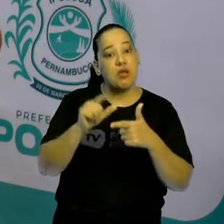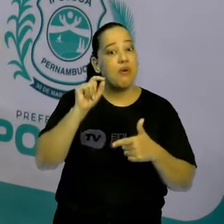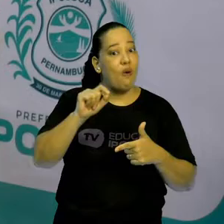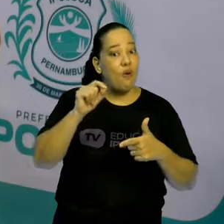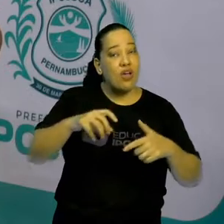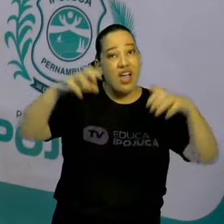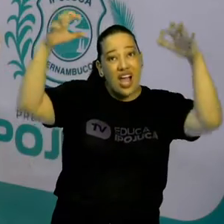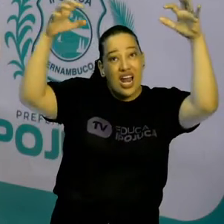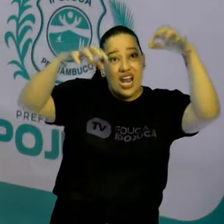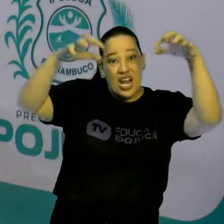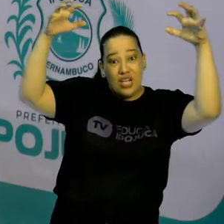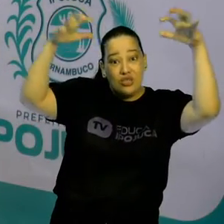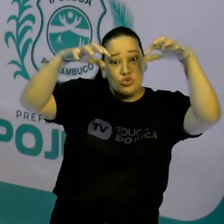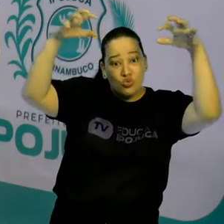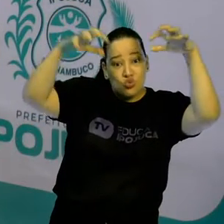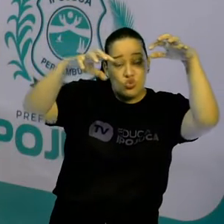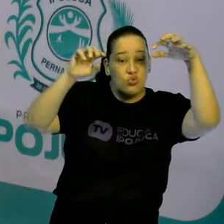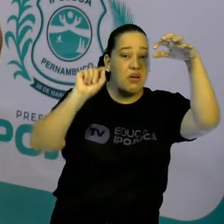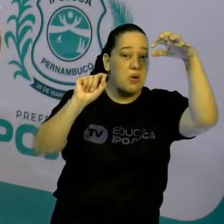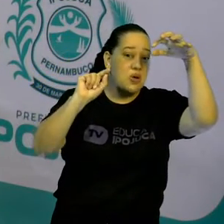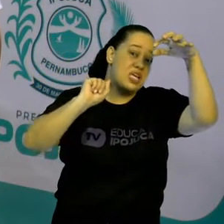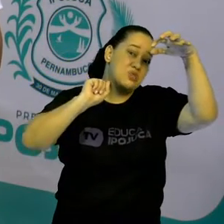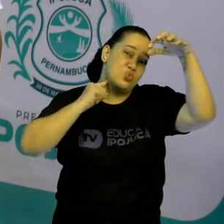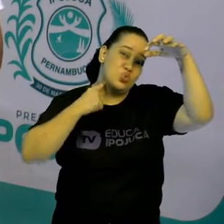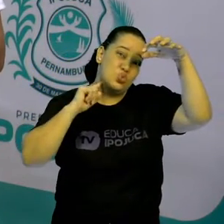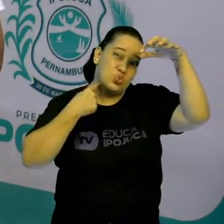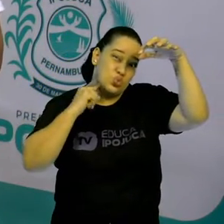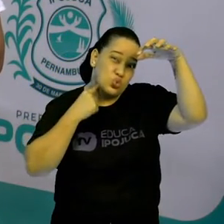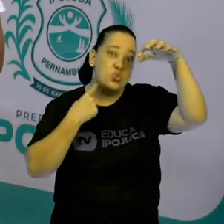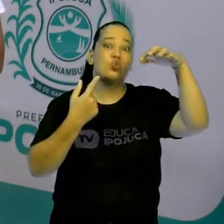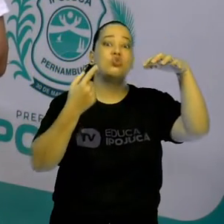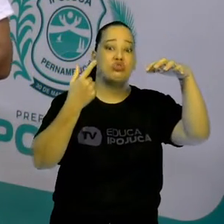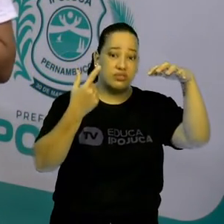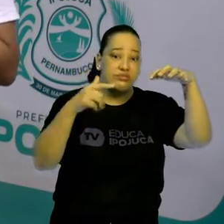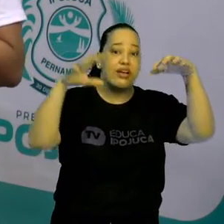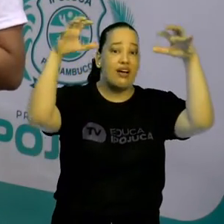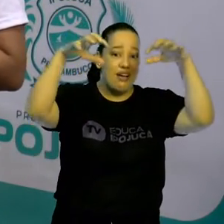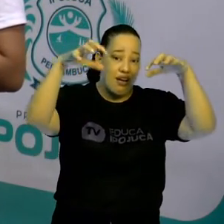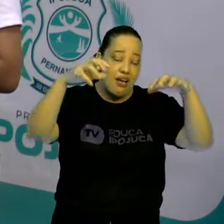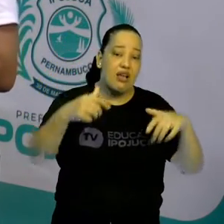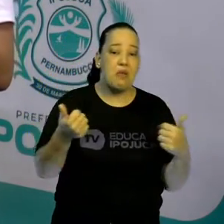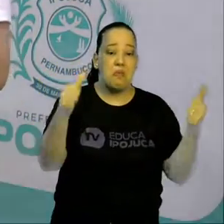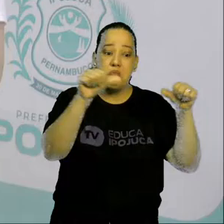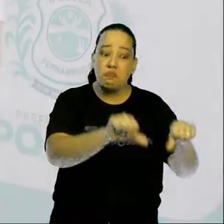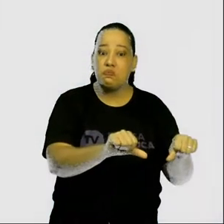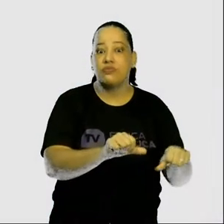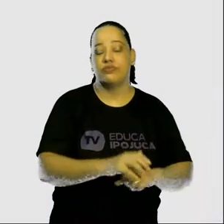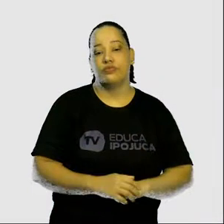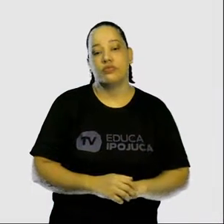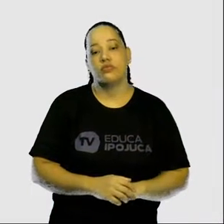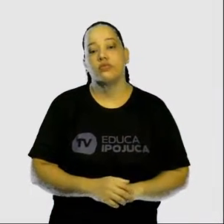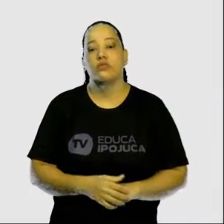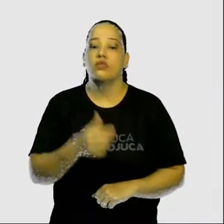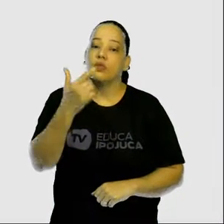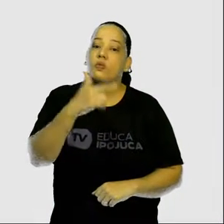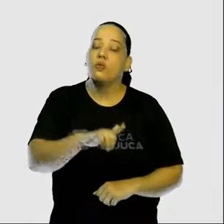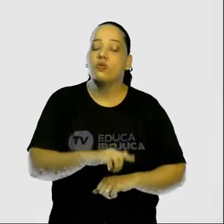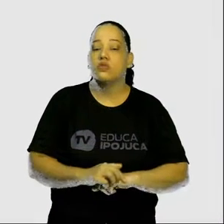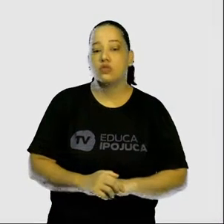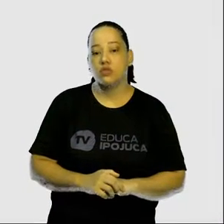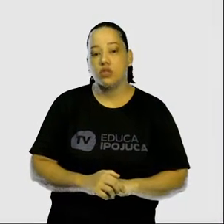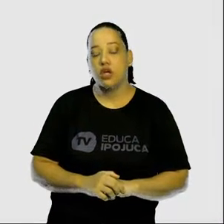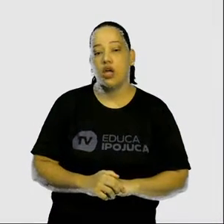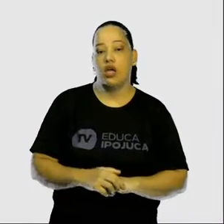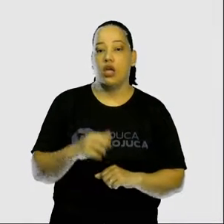ácida, que é aquela chuva que ela corrói alguns tipos de materiais. Já a energia eólica, que